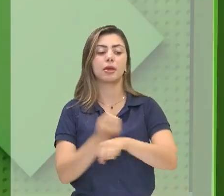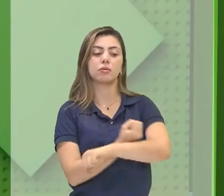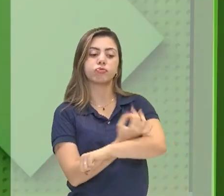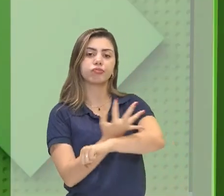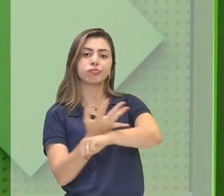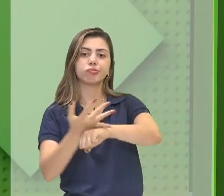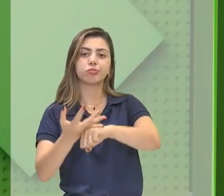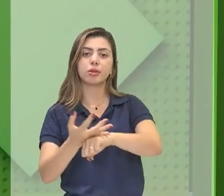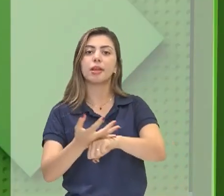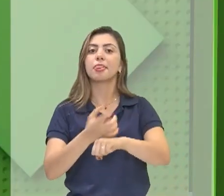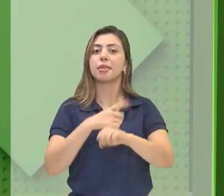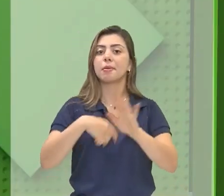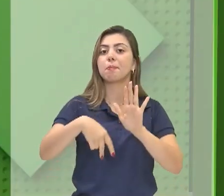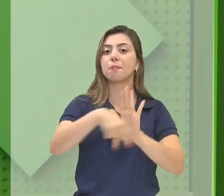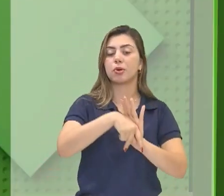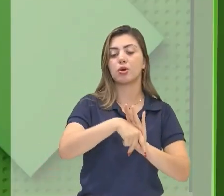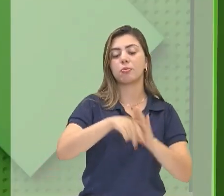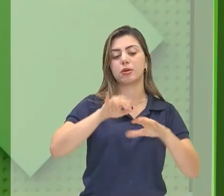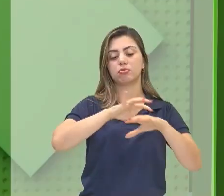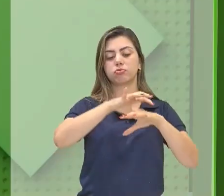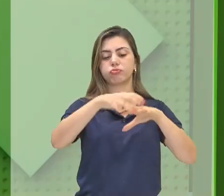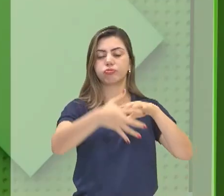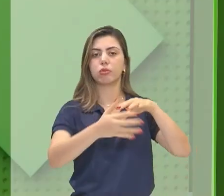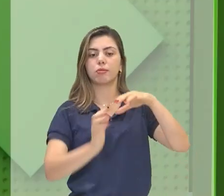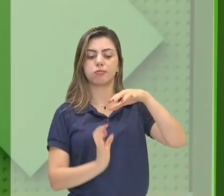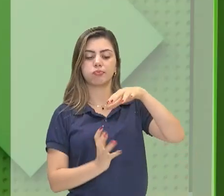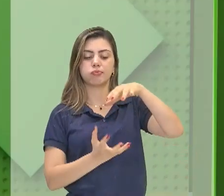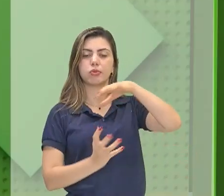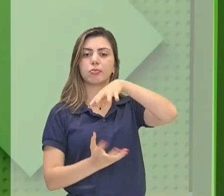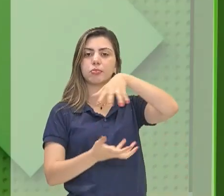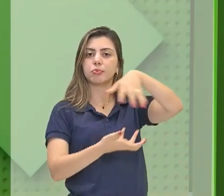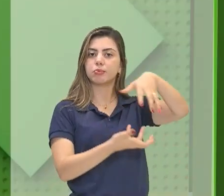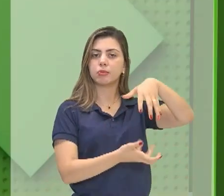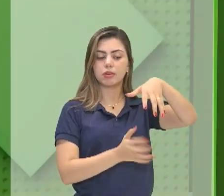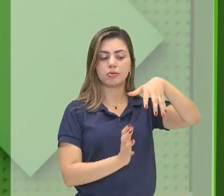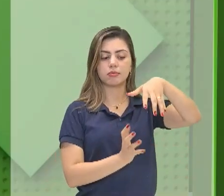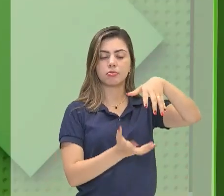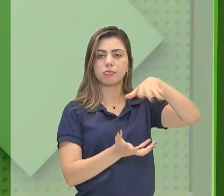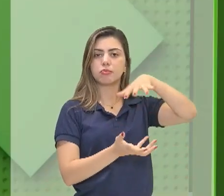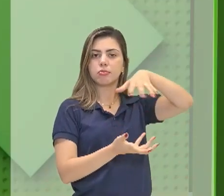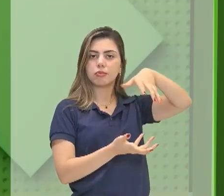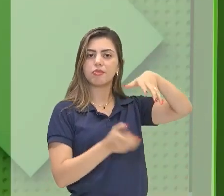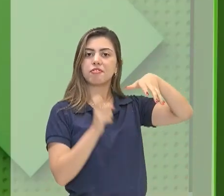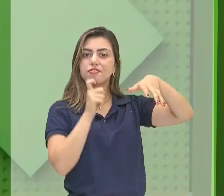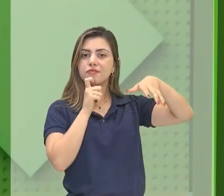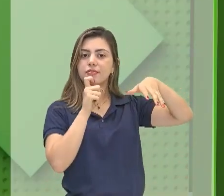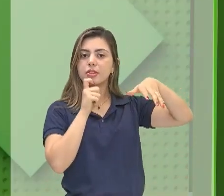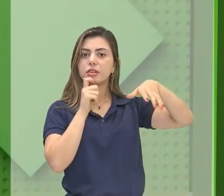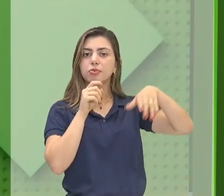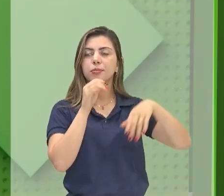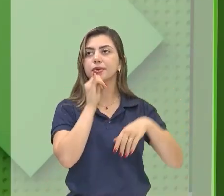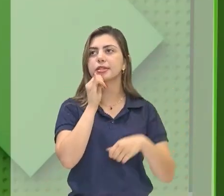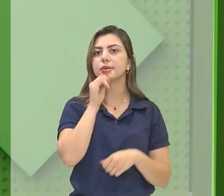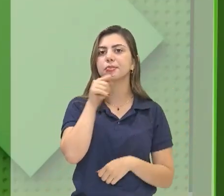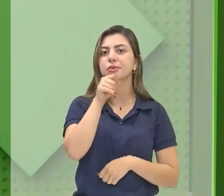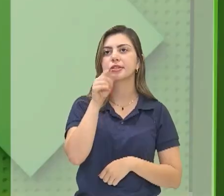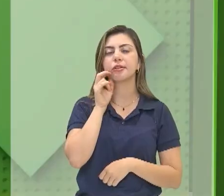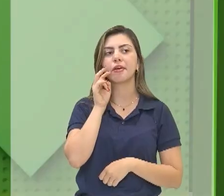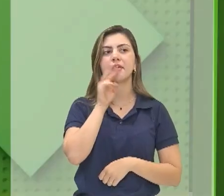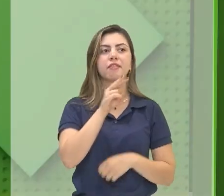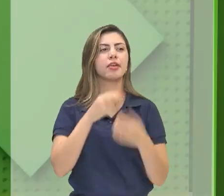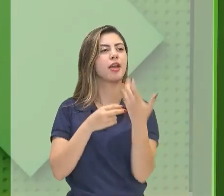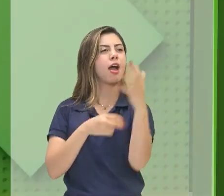Vocês percebem que numa região polar, tanto a Ártica quanto a Antártica, vocês não vão encontrar